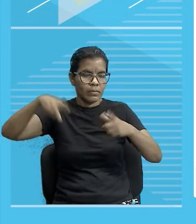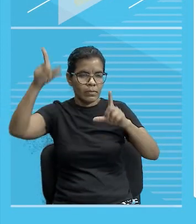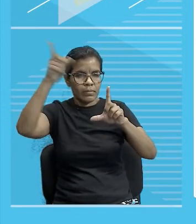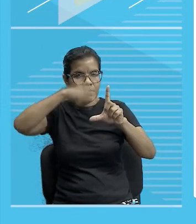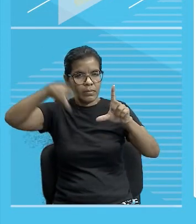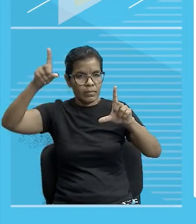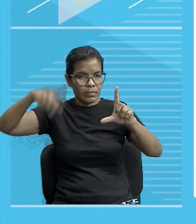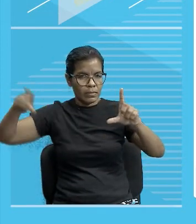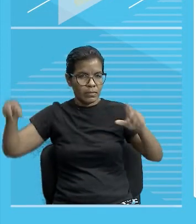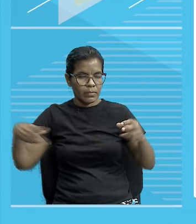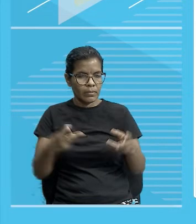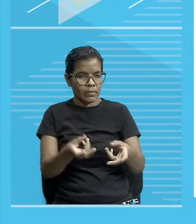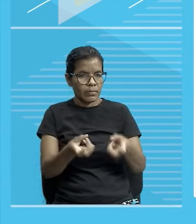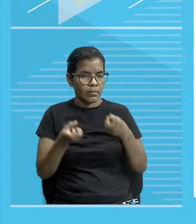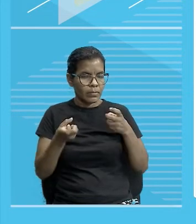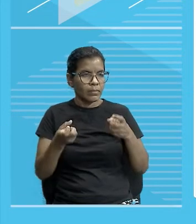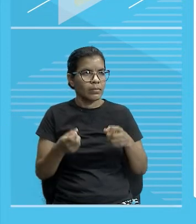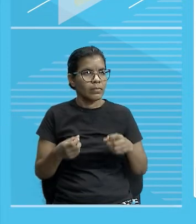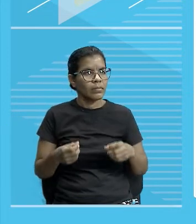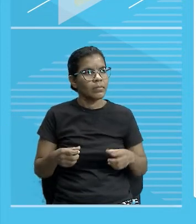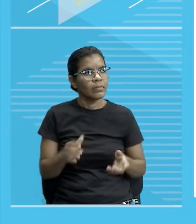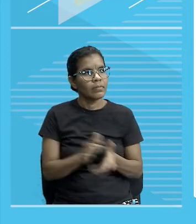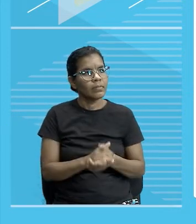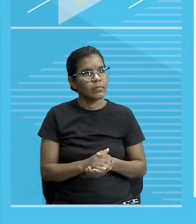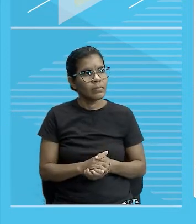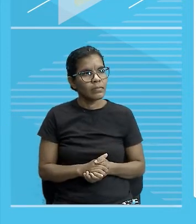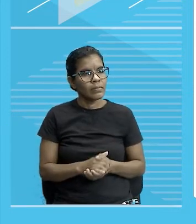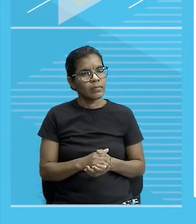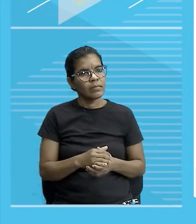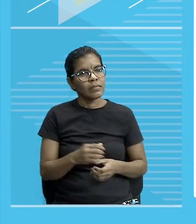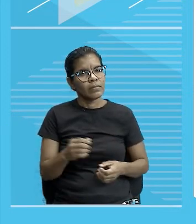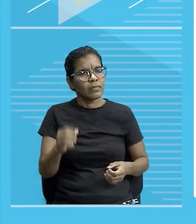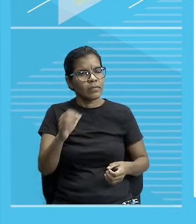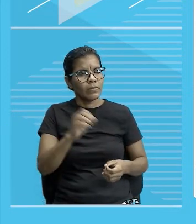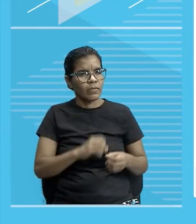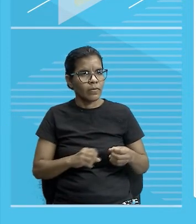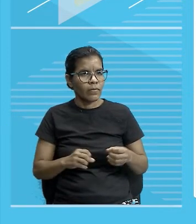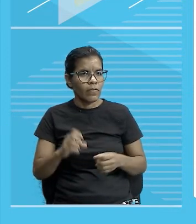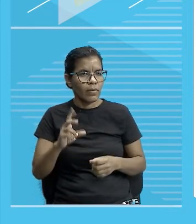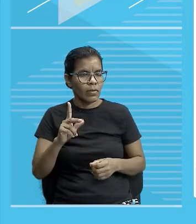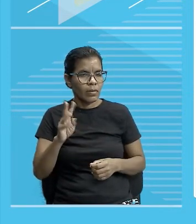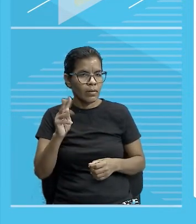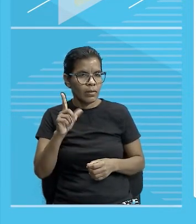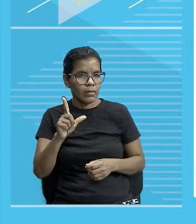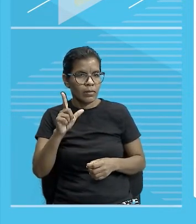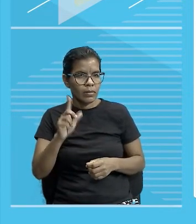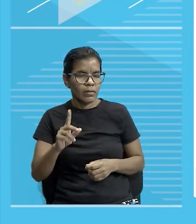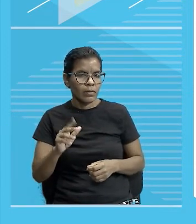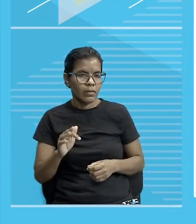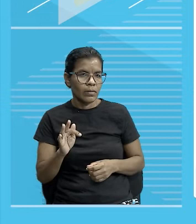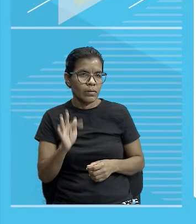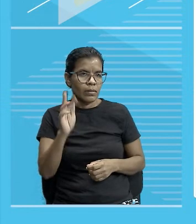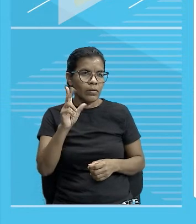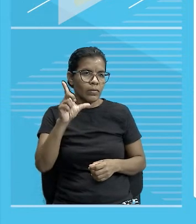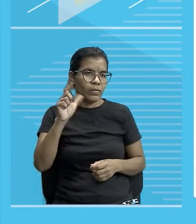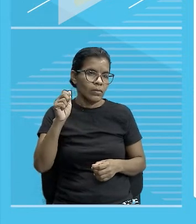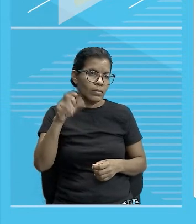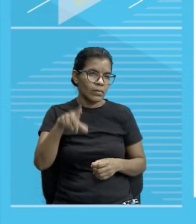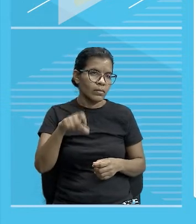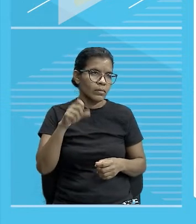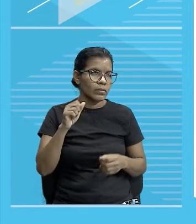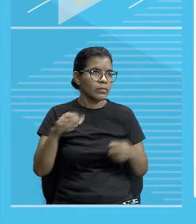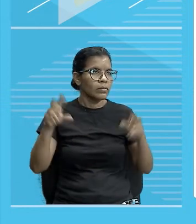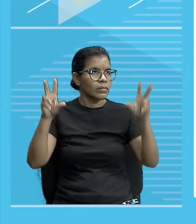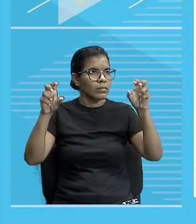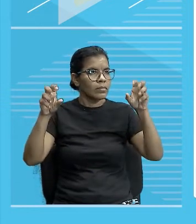tem que observar listagem fluxo de caixa tudo isso então tipo de planos operacionais